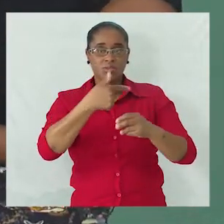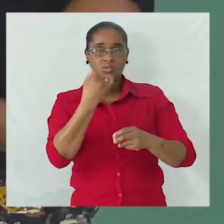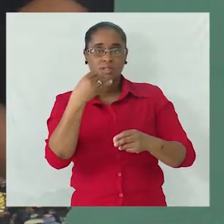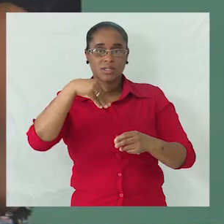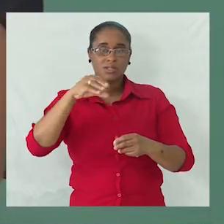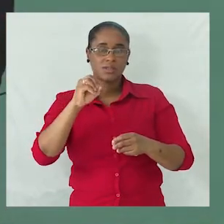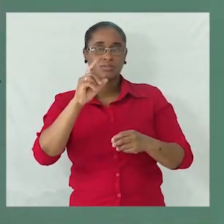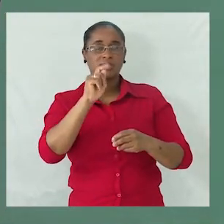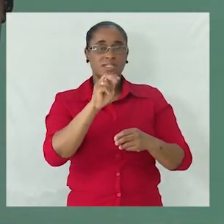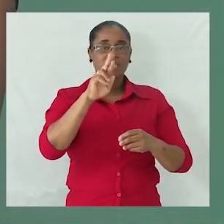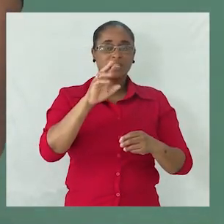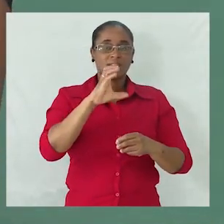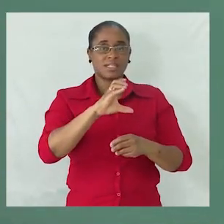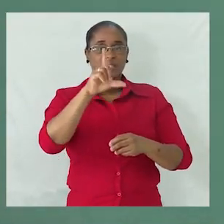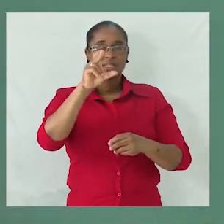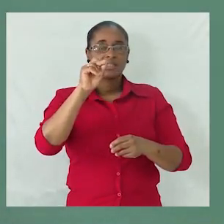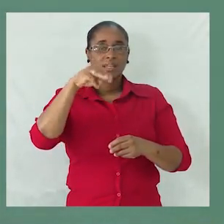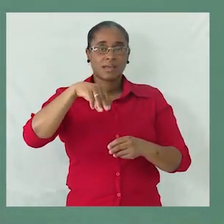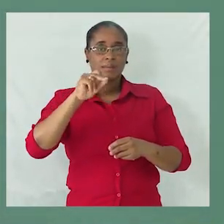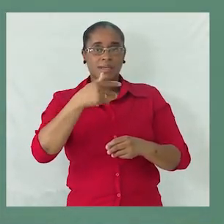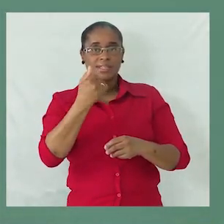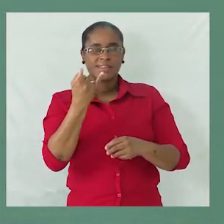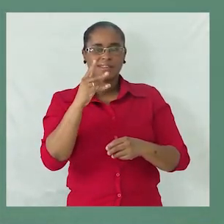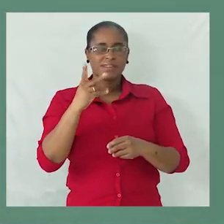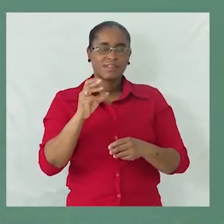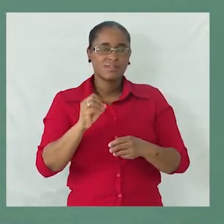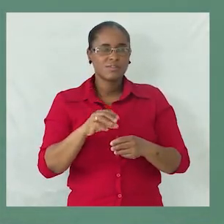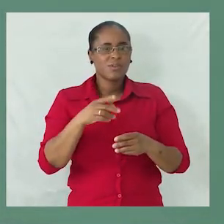aquela que mostra as emoções.